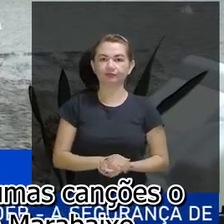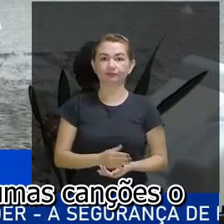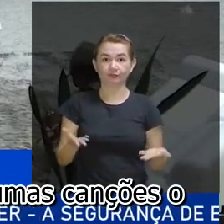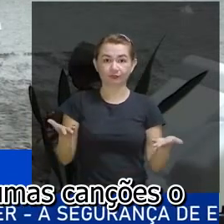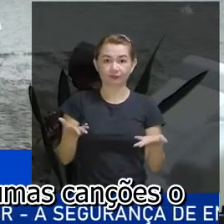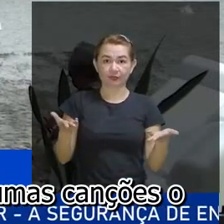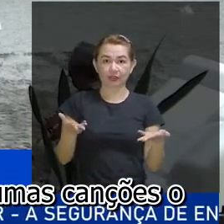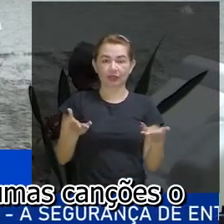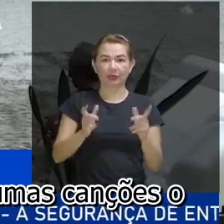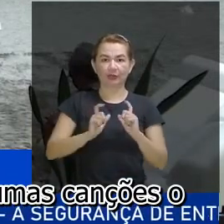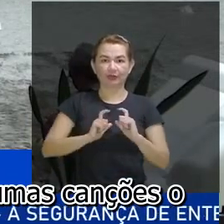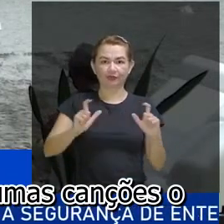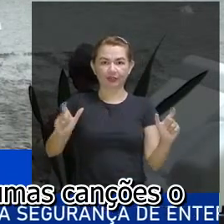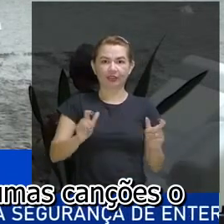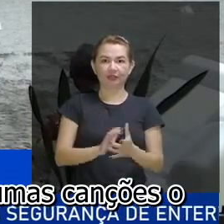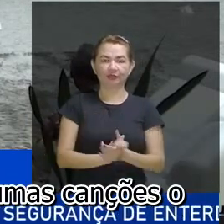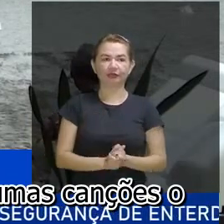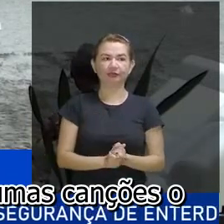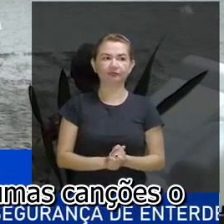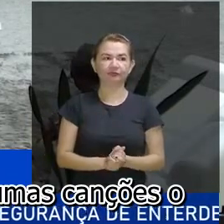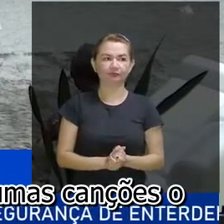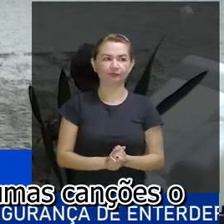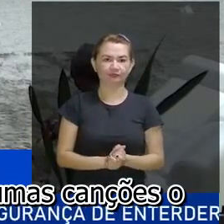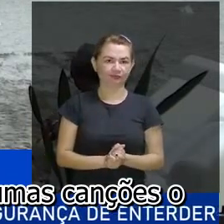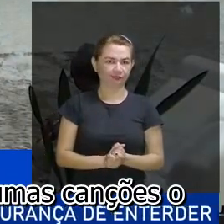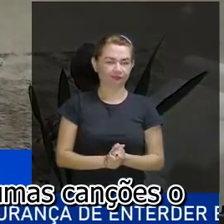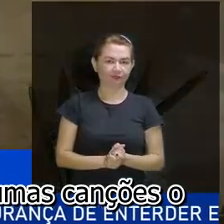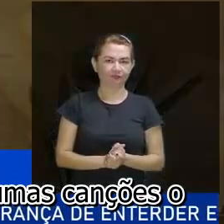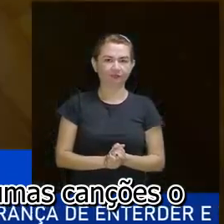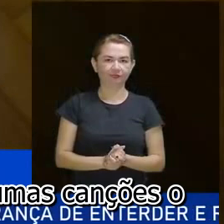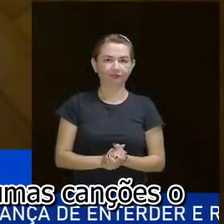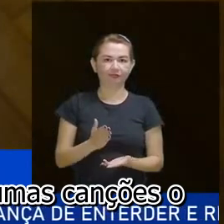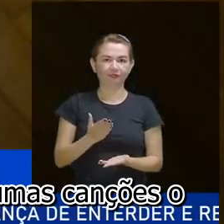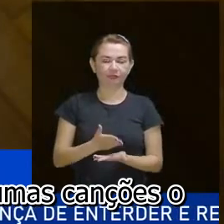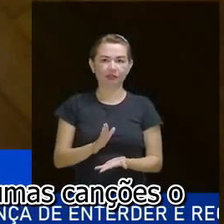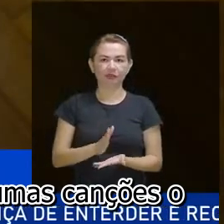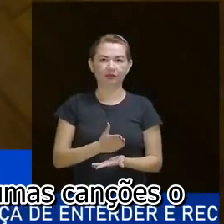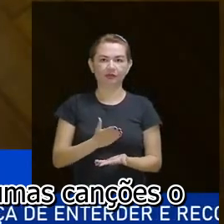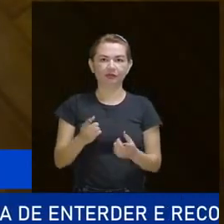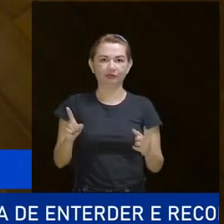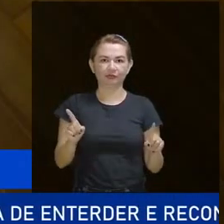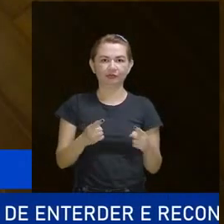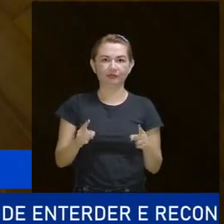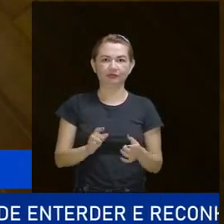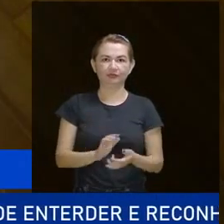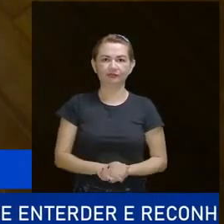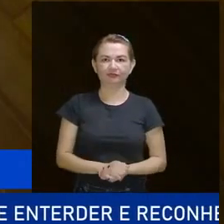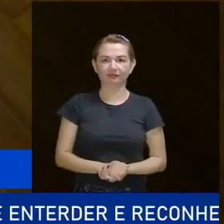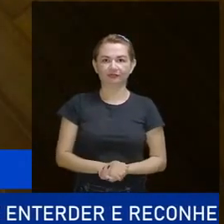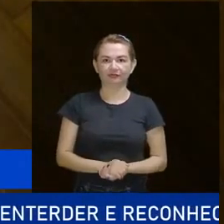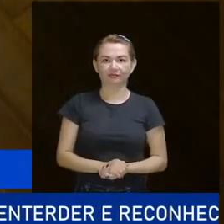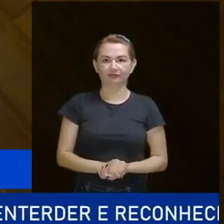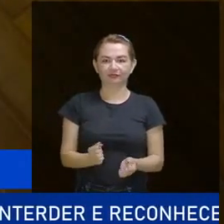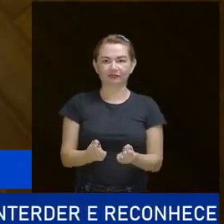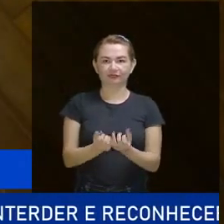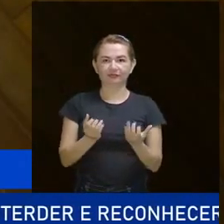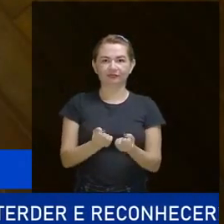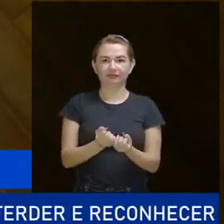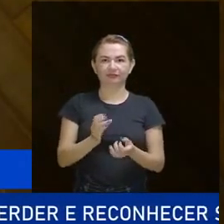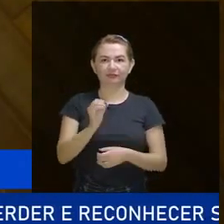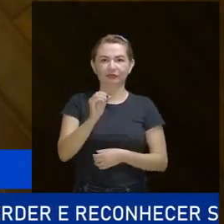Neste momento, convidamos para nos brindar com algumas canções o nosso querido poetinha